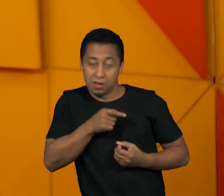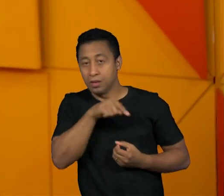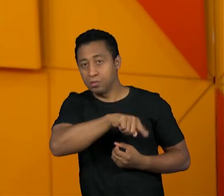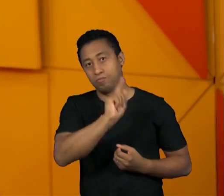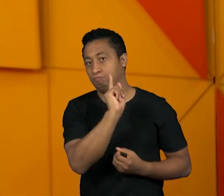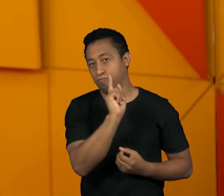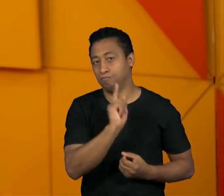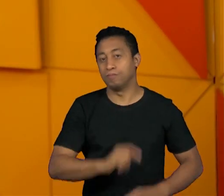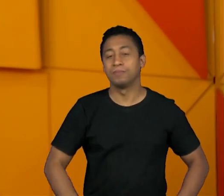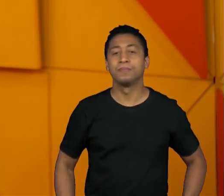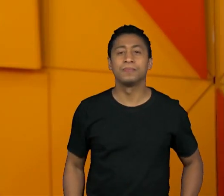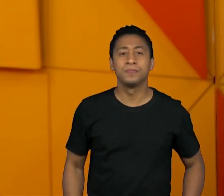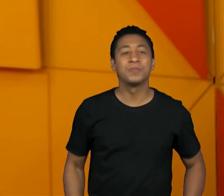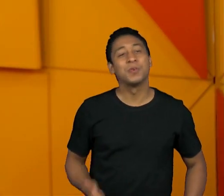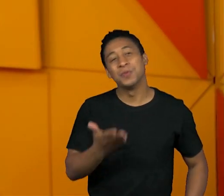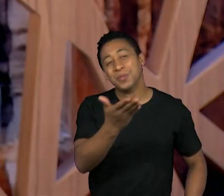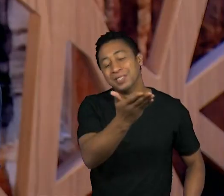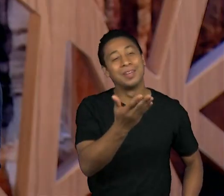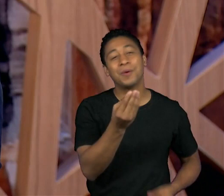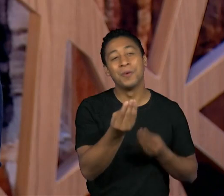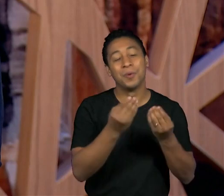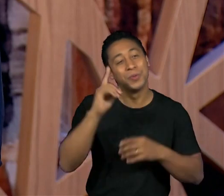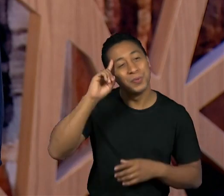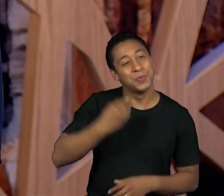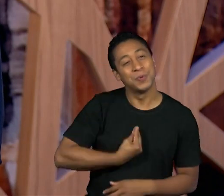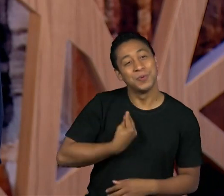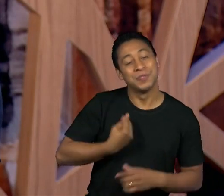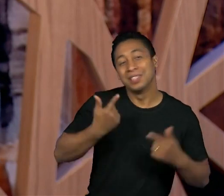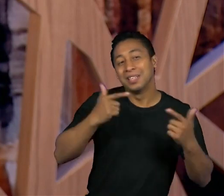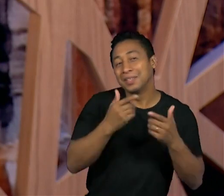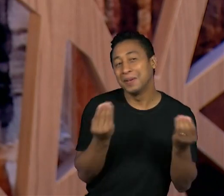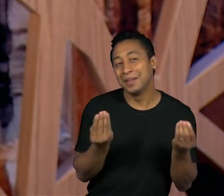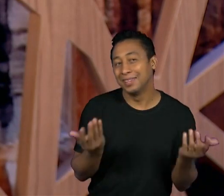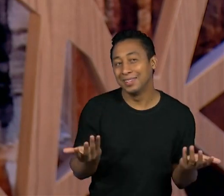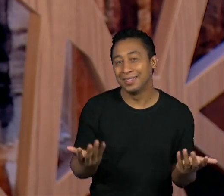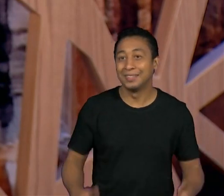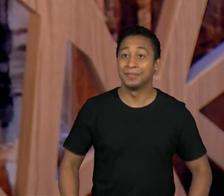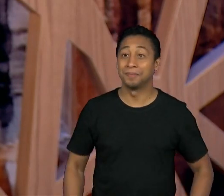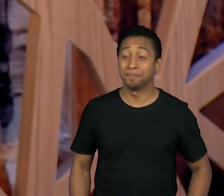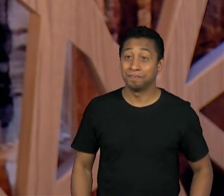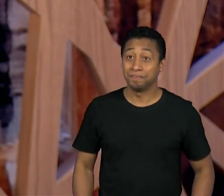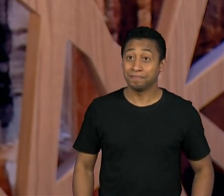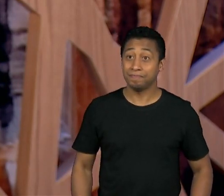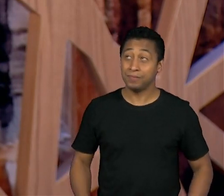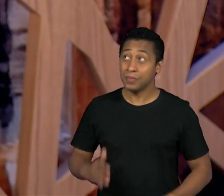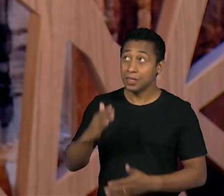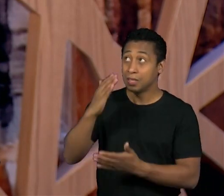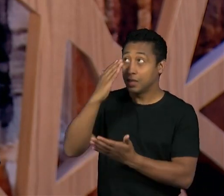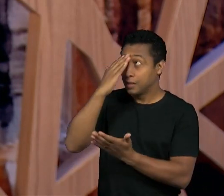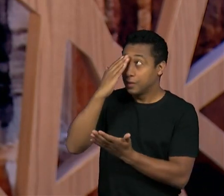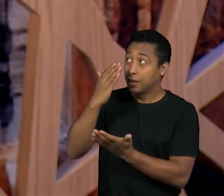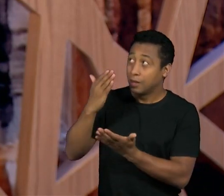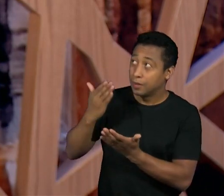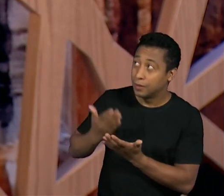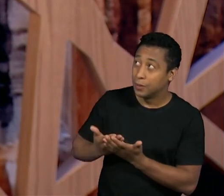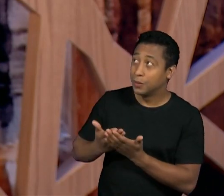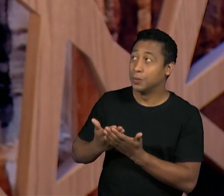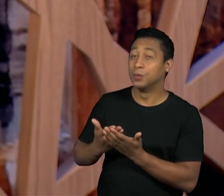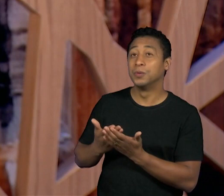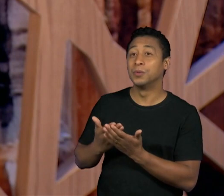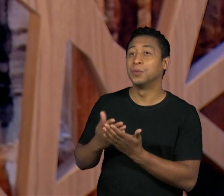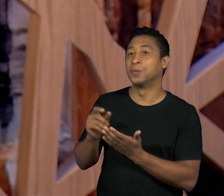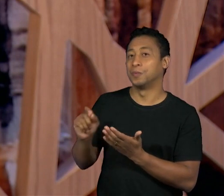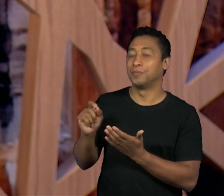essa relação no seu dia a dia com o riso? Eu acredito muito, Cris, que o riso, né, ali no contexto